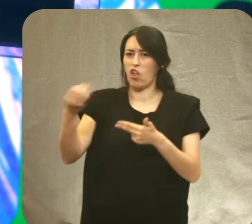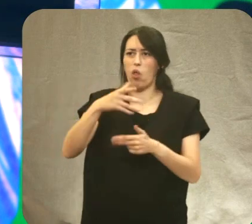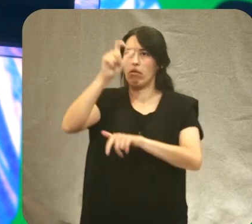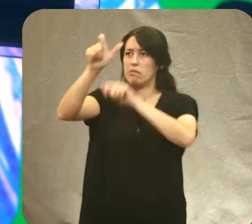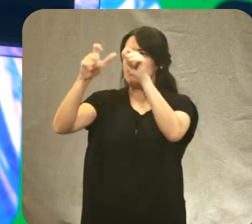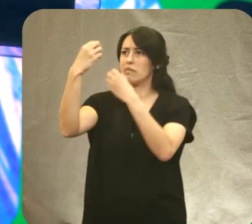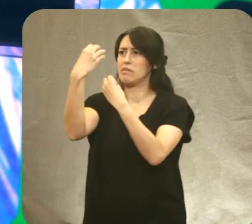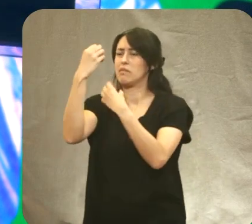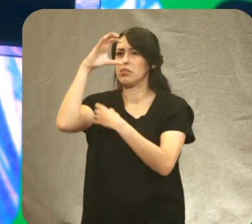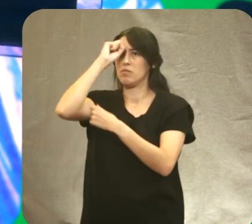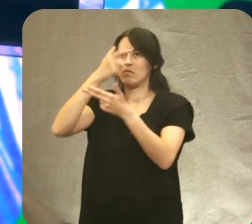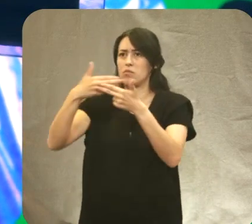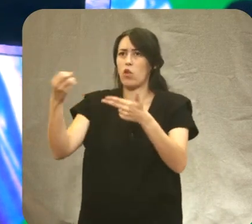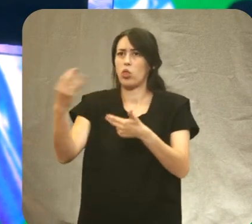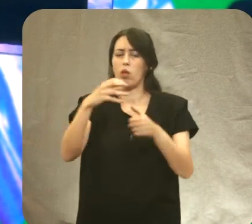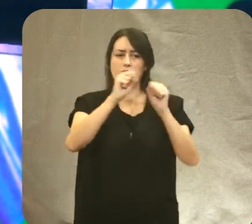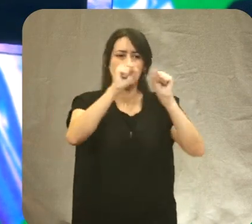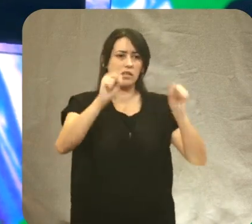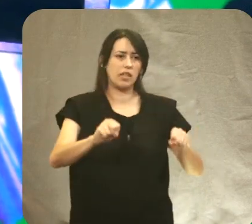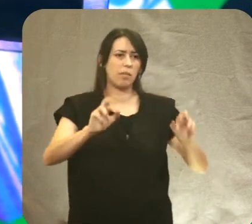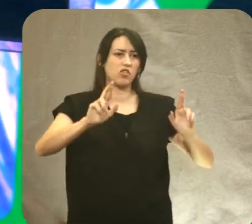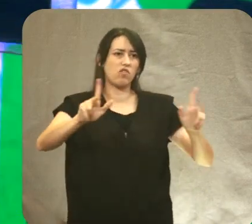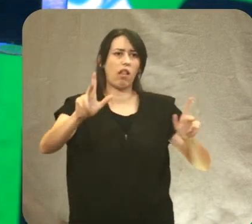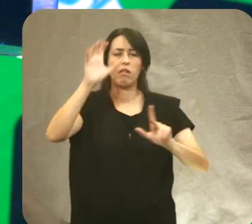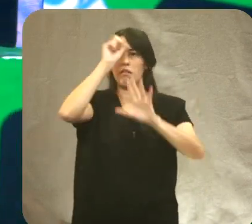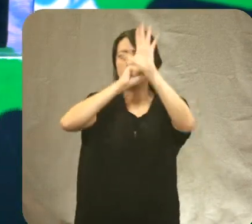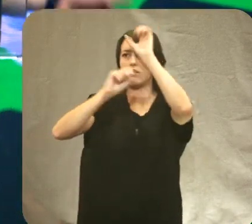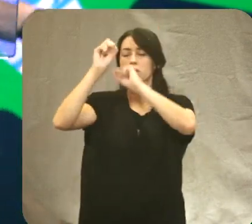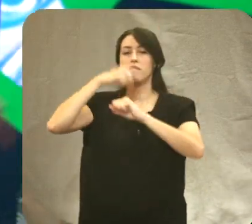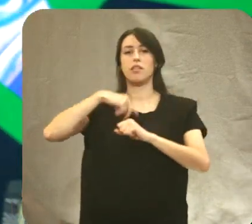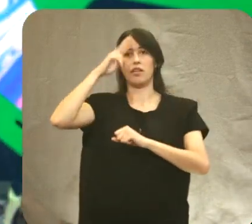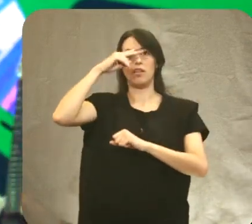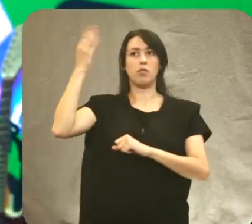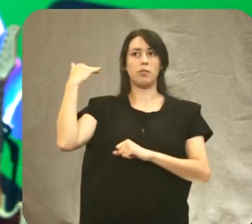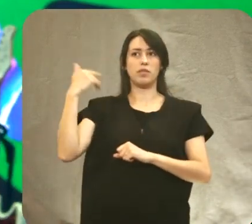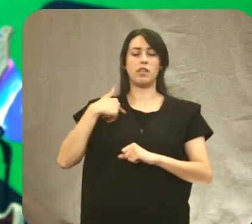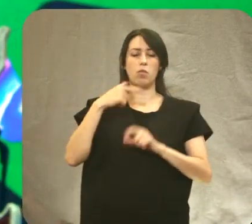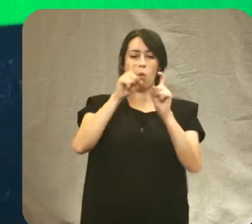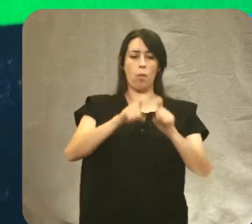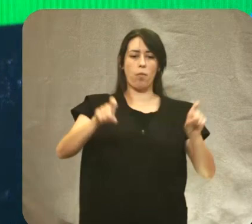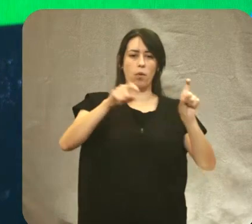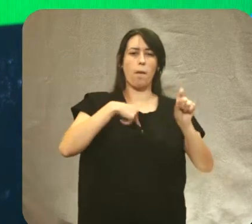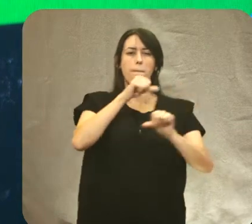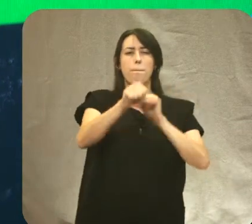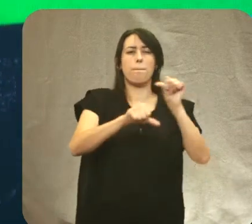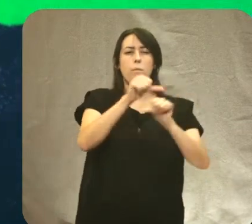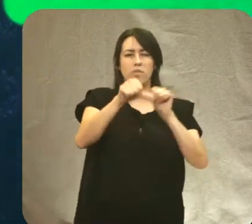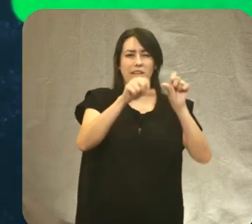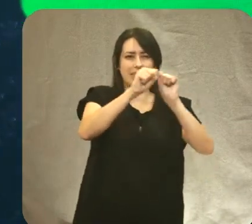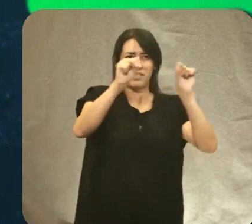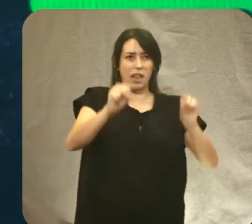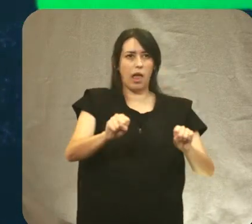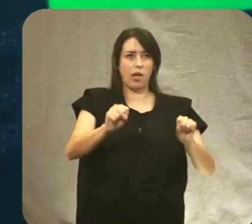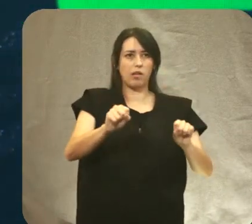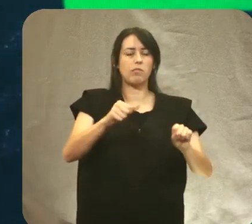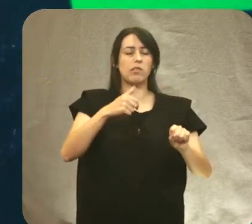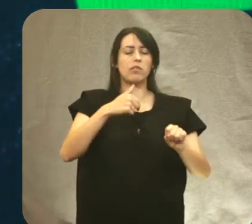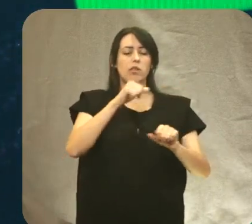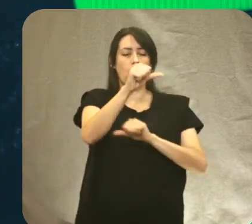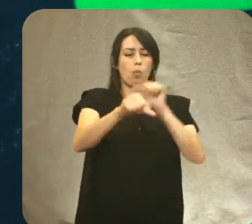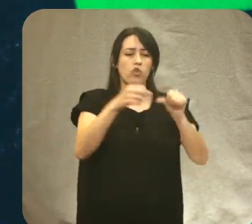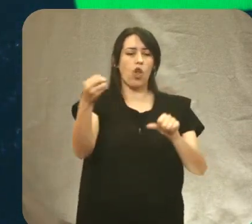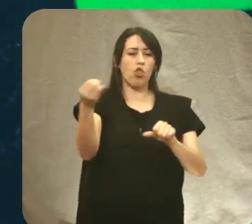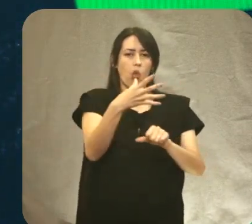trilhar caminhos, usar sistemas diferentes. Eu lembro quando eu mudei o sistema operacional do meu computador. No começo eu não sabia onde estava